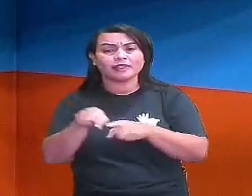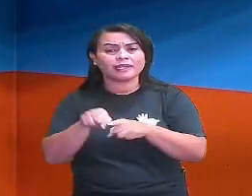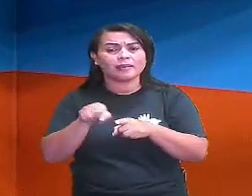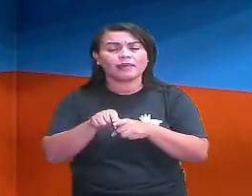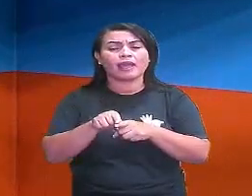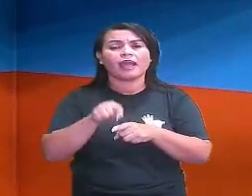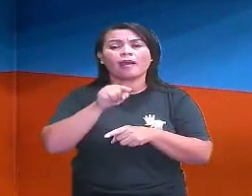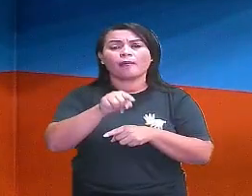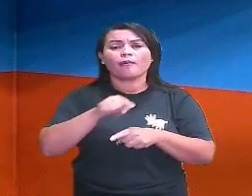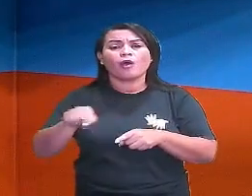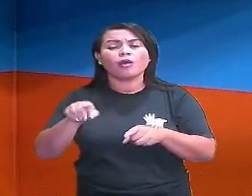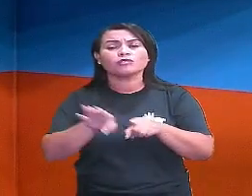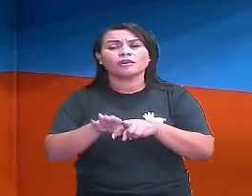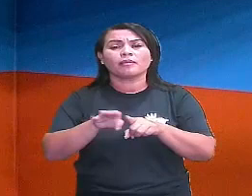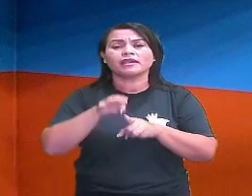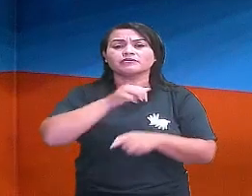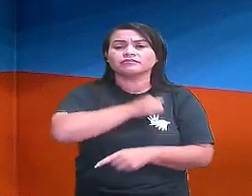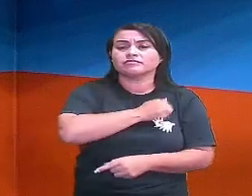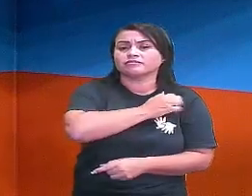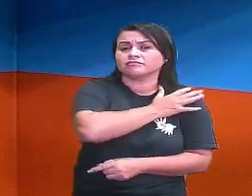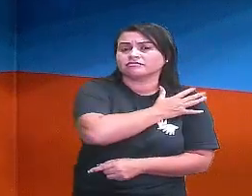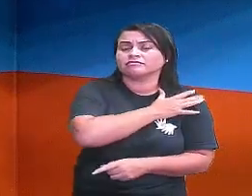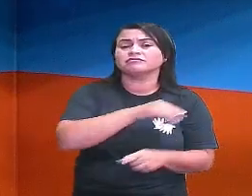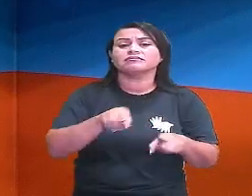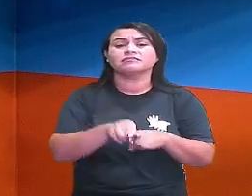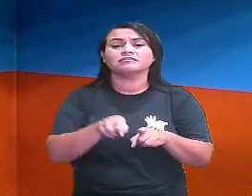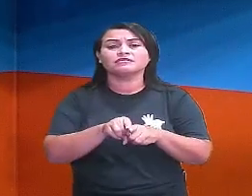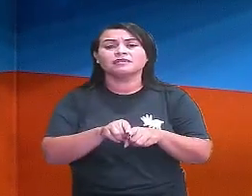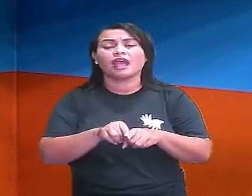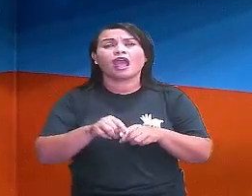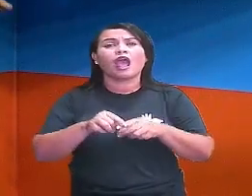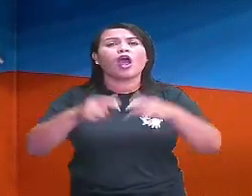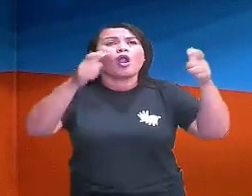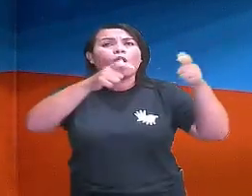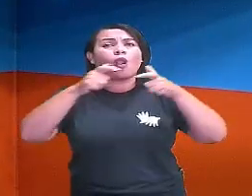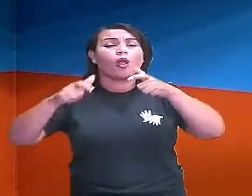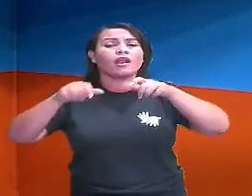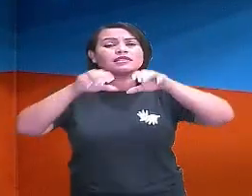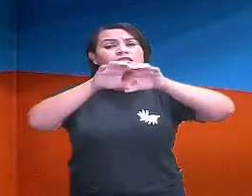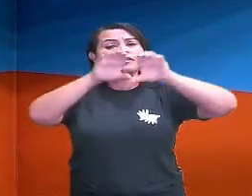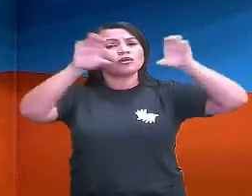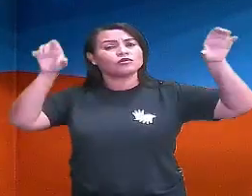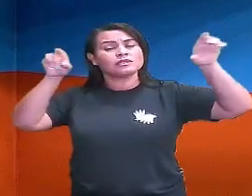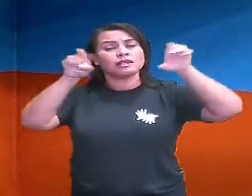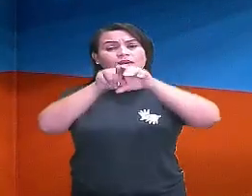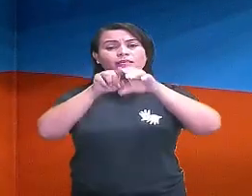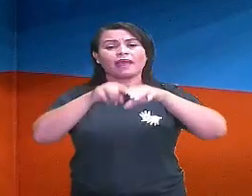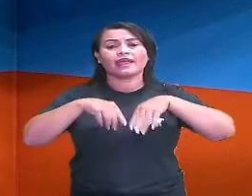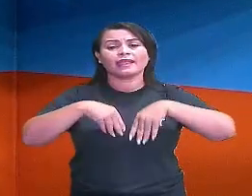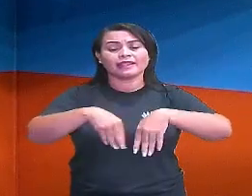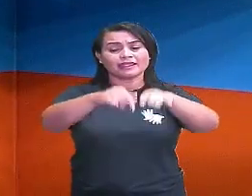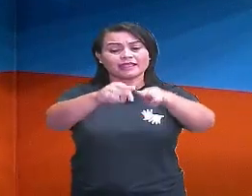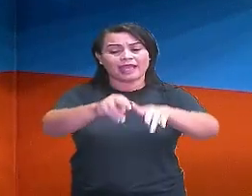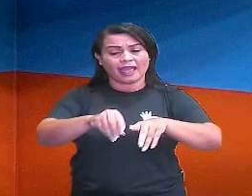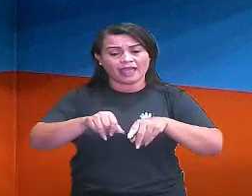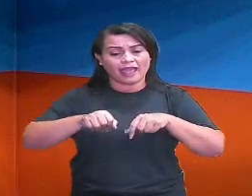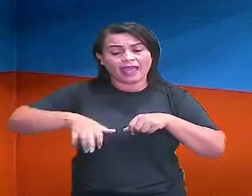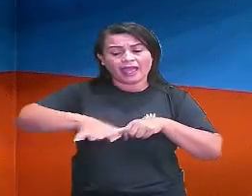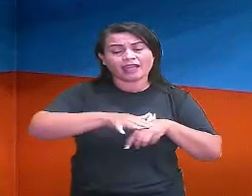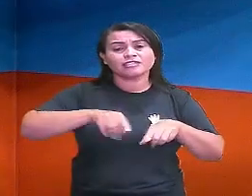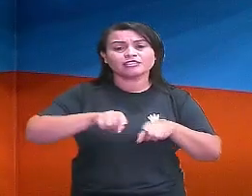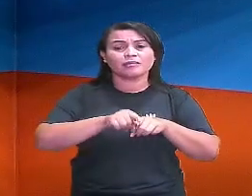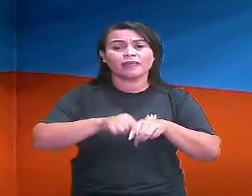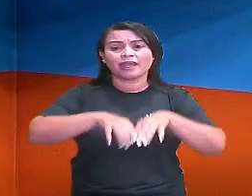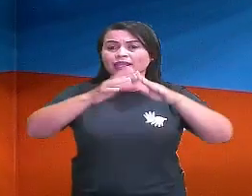bases militares, localizações no espaço aéreo, terrestre e marítimo, tá? Então, aí vocês podem encontrar